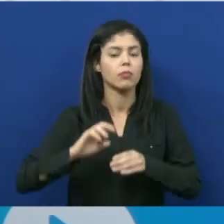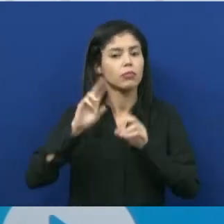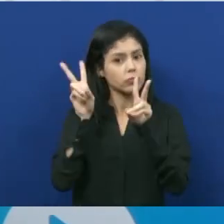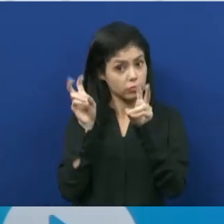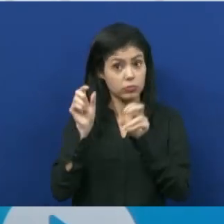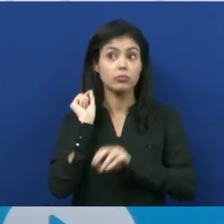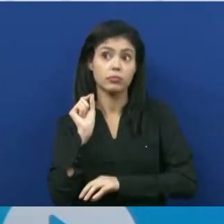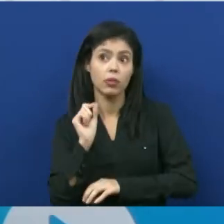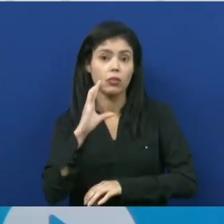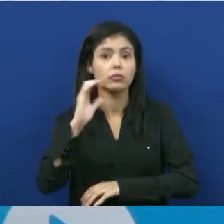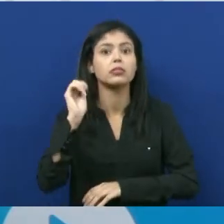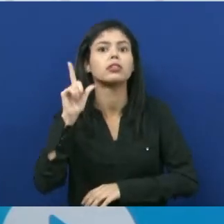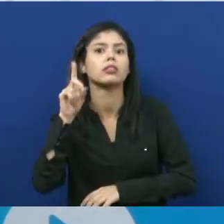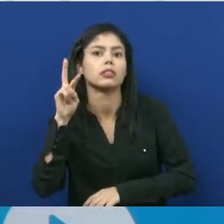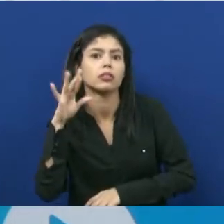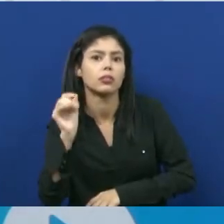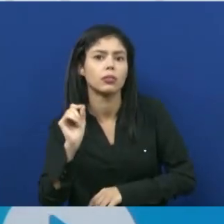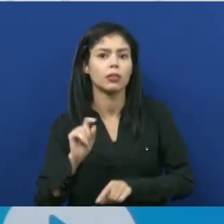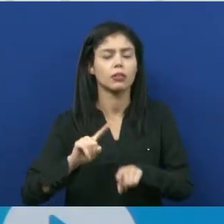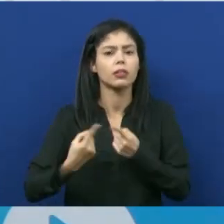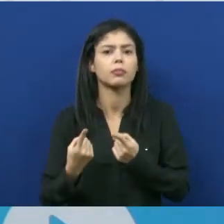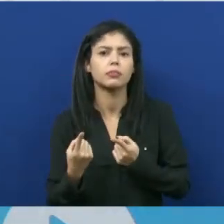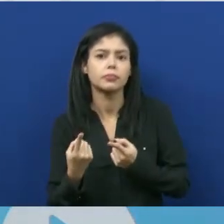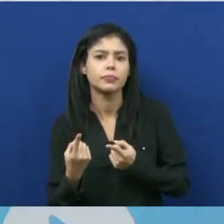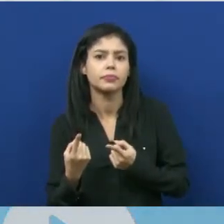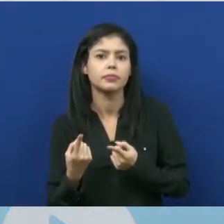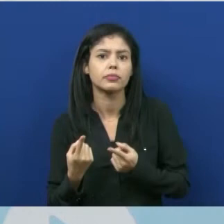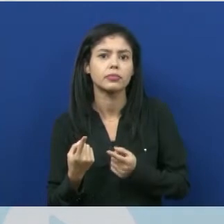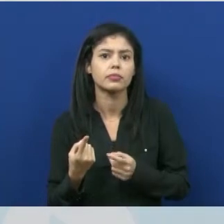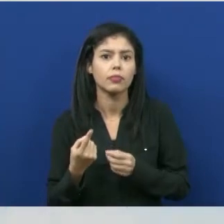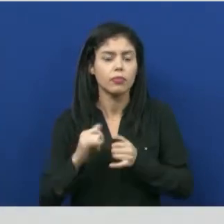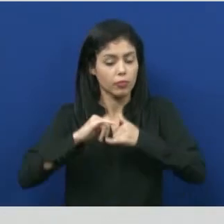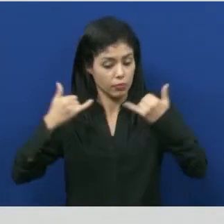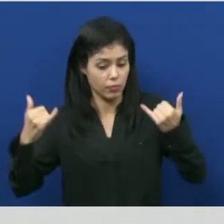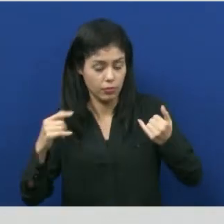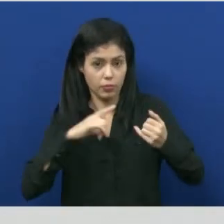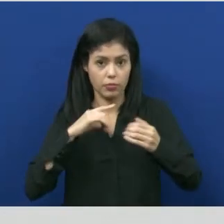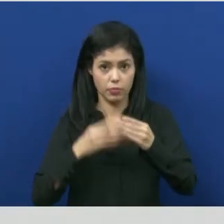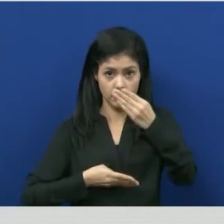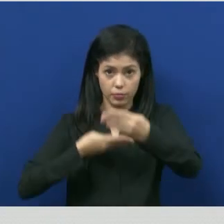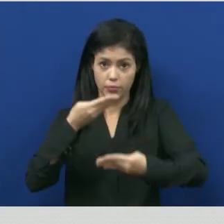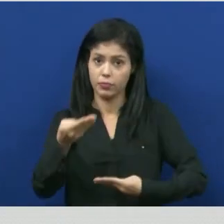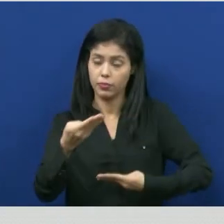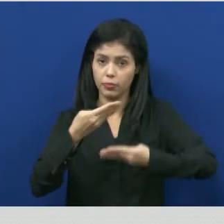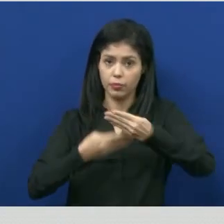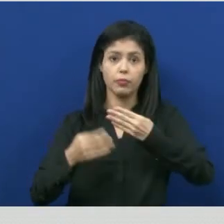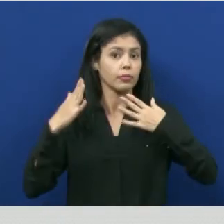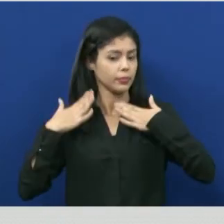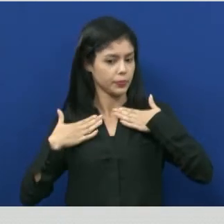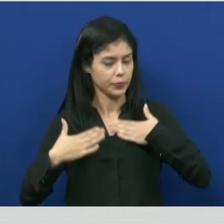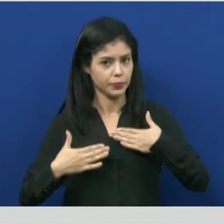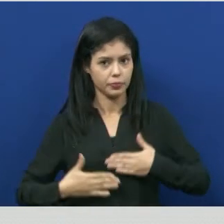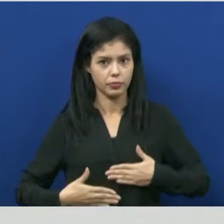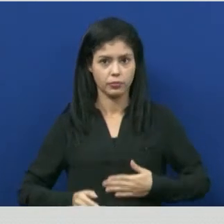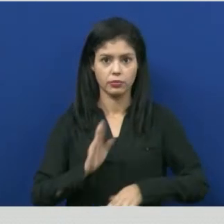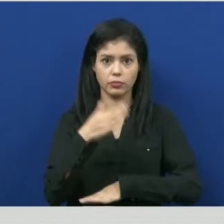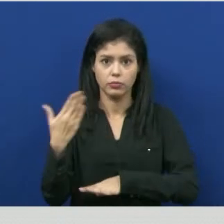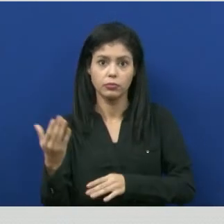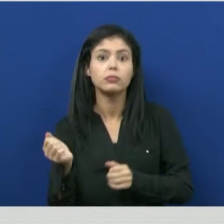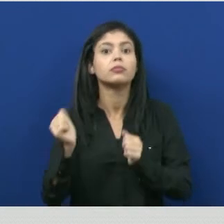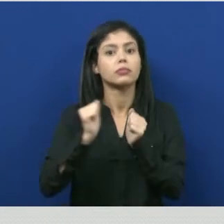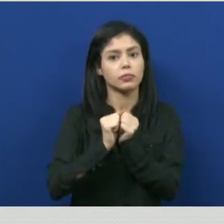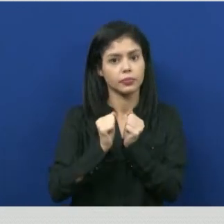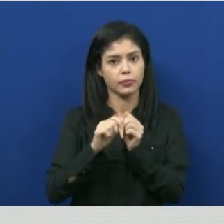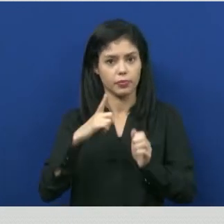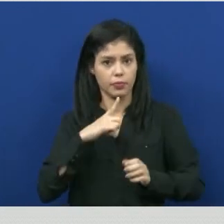calor. O calor nada mais é do que energia que é transferida entre corpos quando eles têm